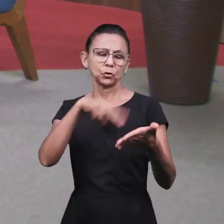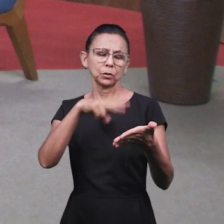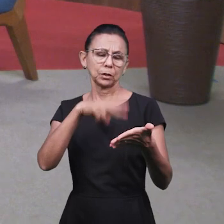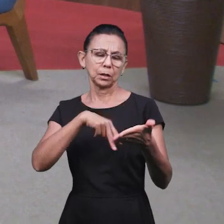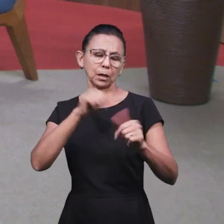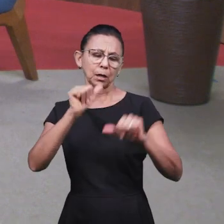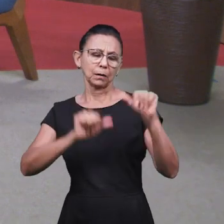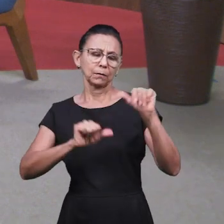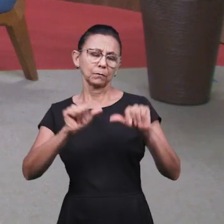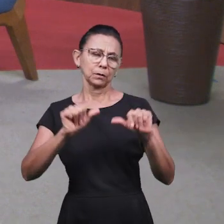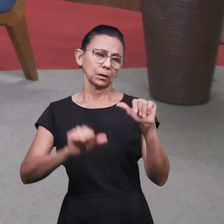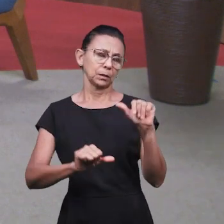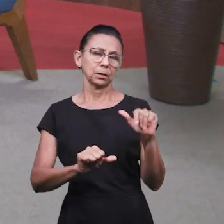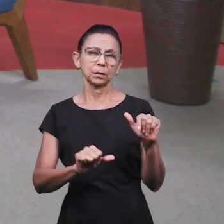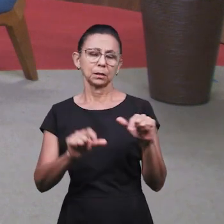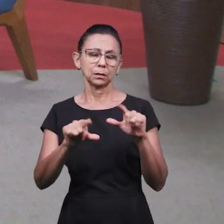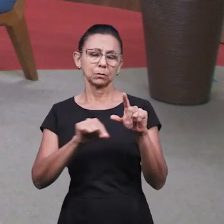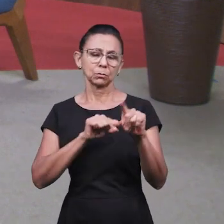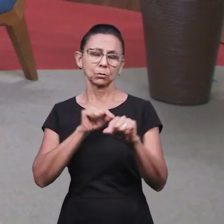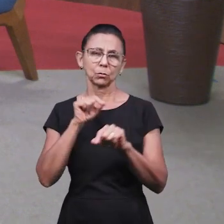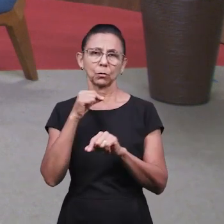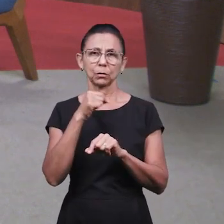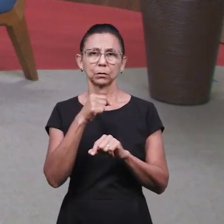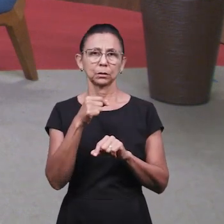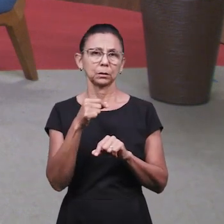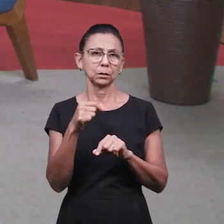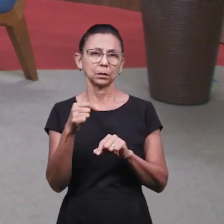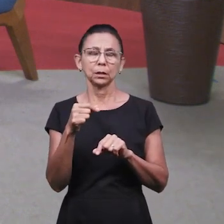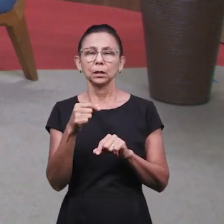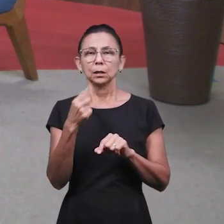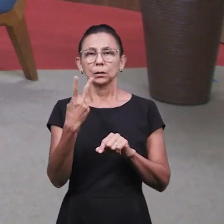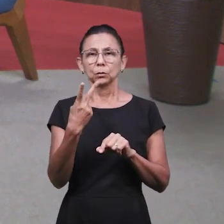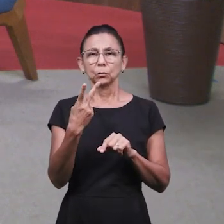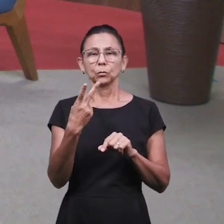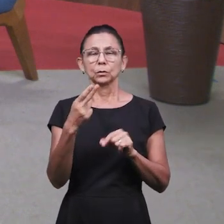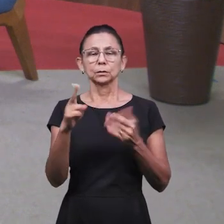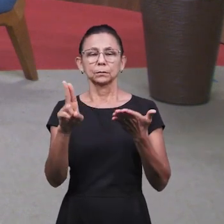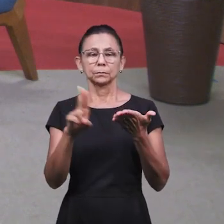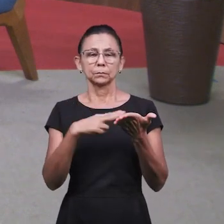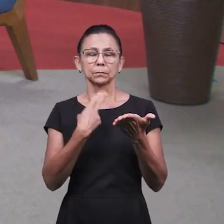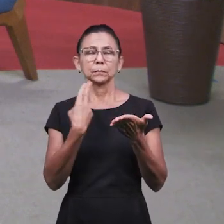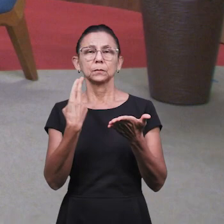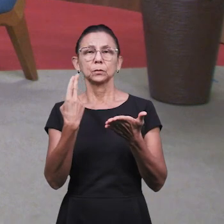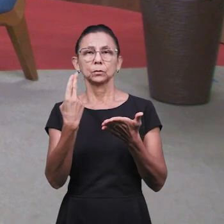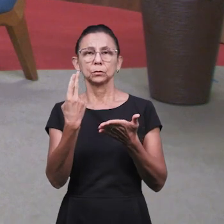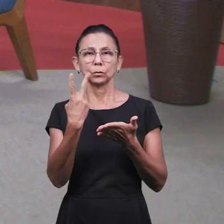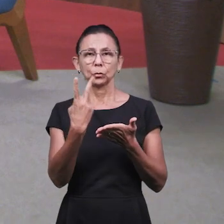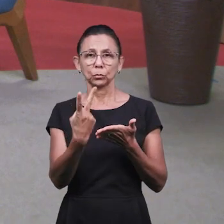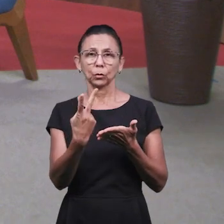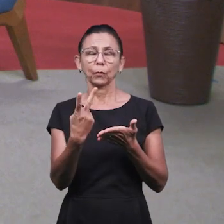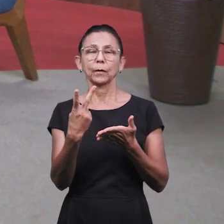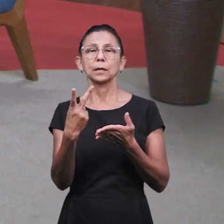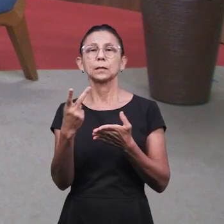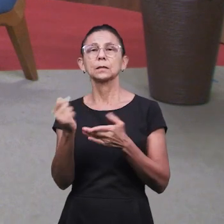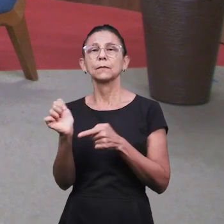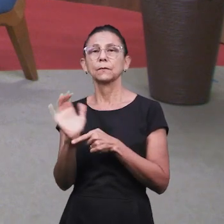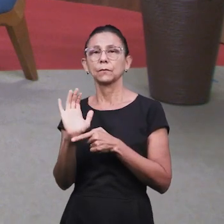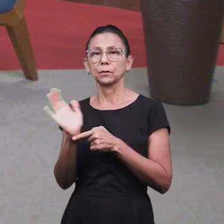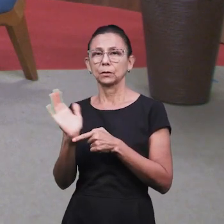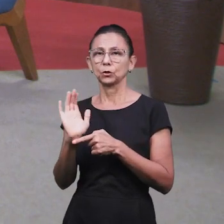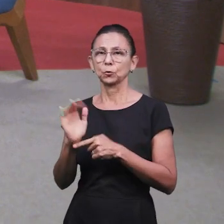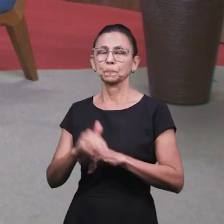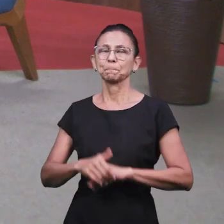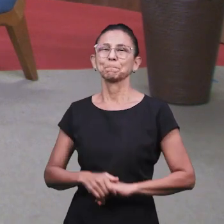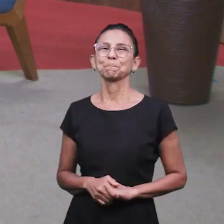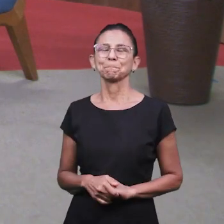gente traz aqui sempre duas mensagens por escrito e 2 mensagens em vídeo para compartilhar a